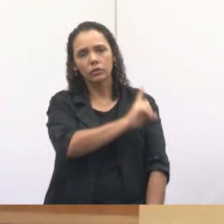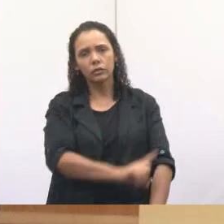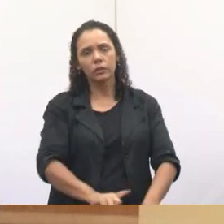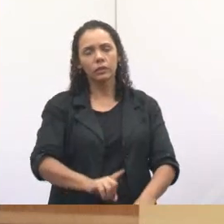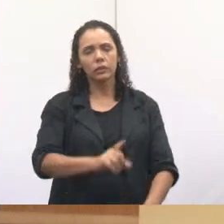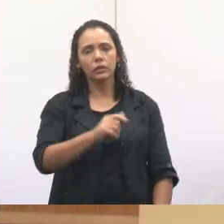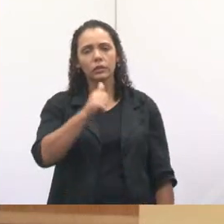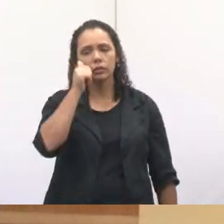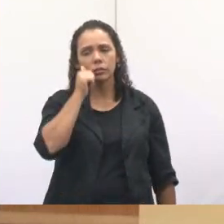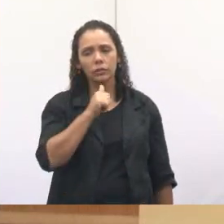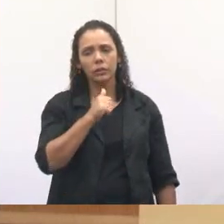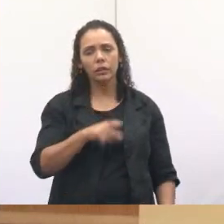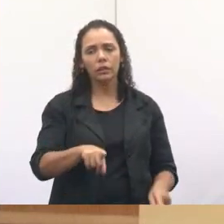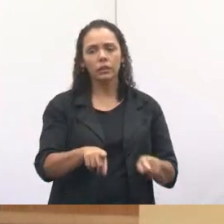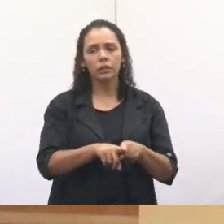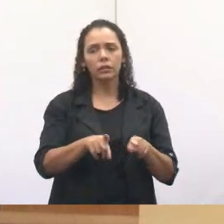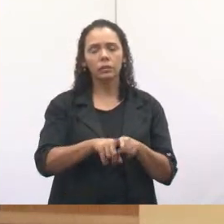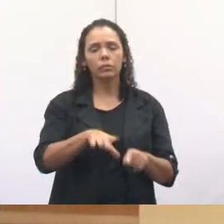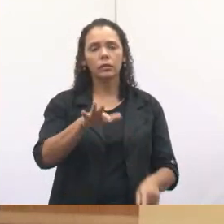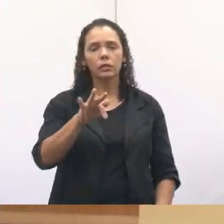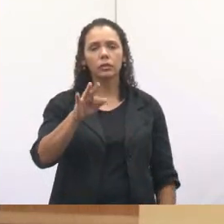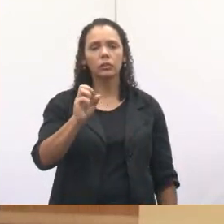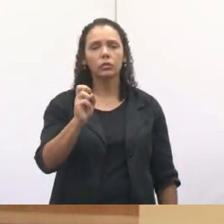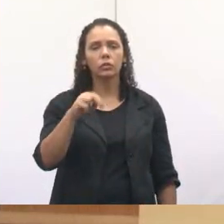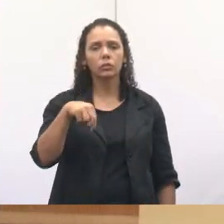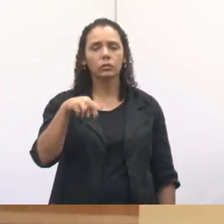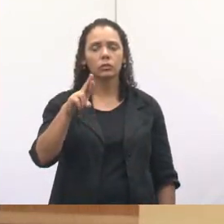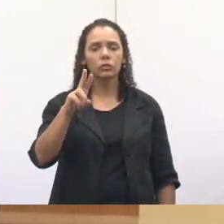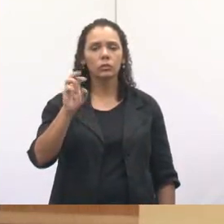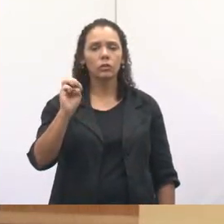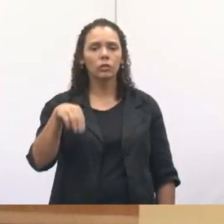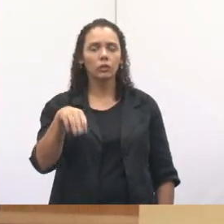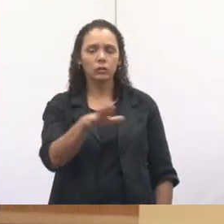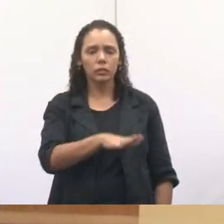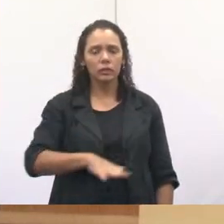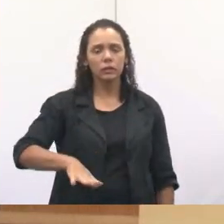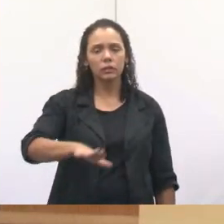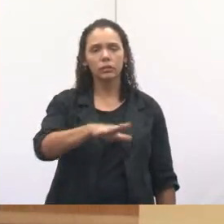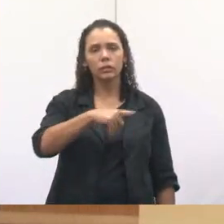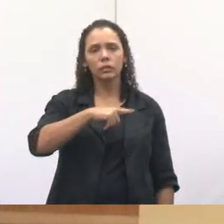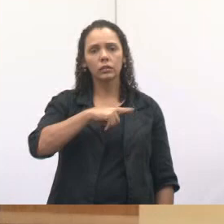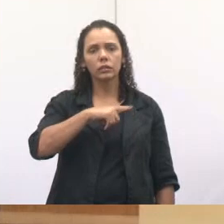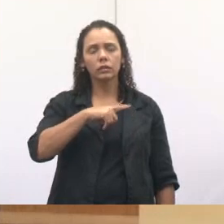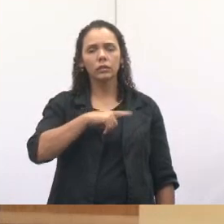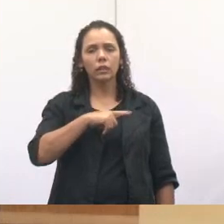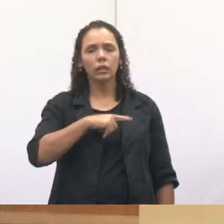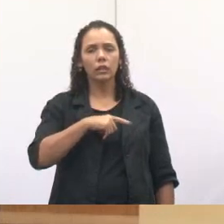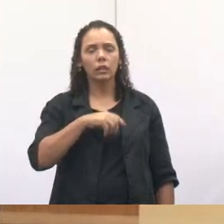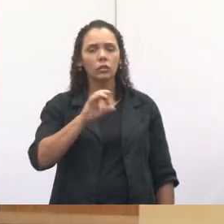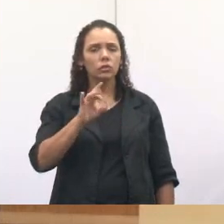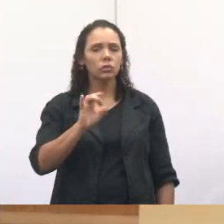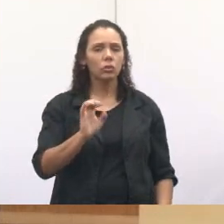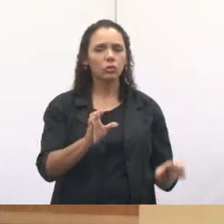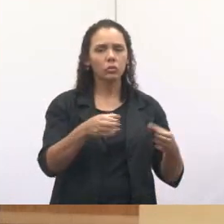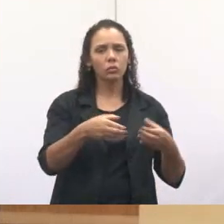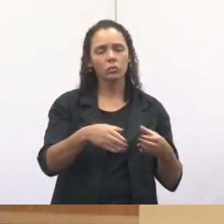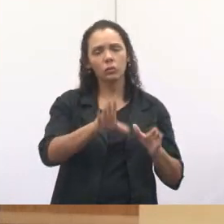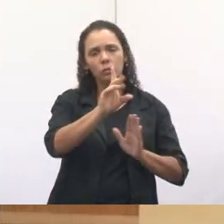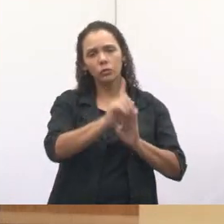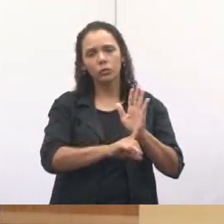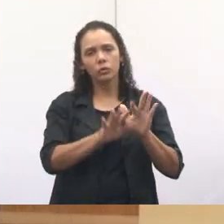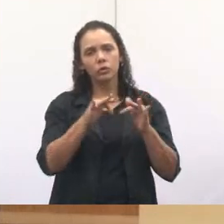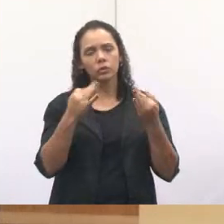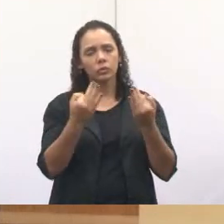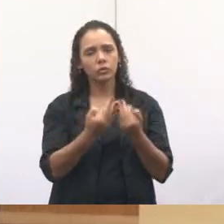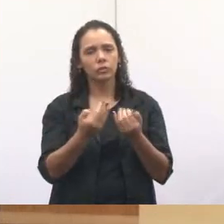mulher. E os fóruns aqui da nossa região, né, tem praticamente só varas de direito de